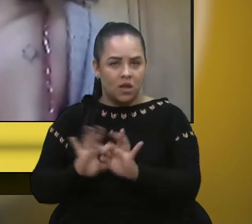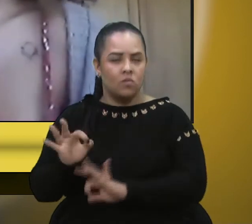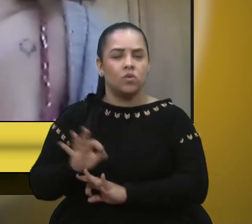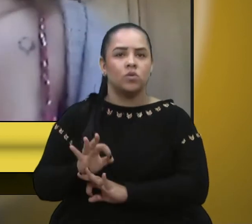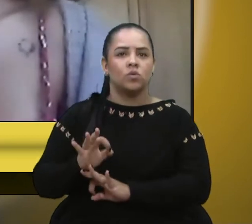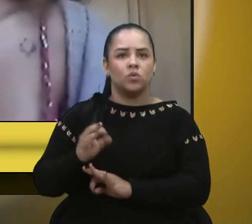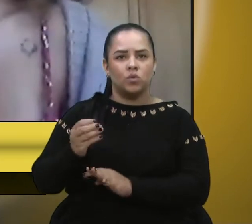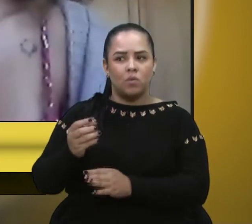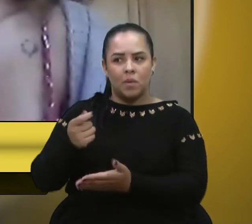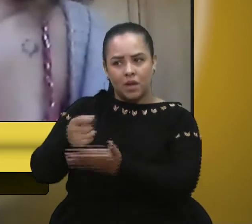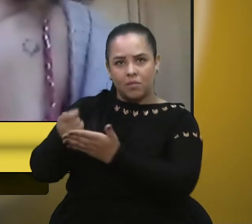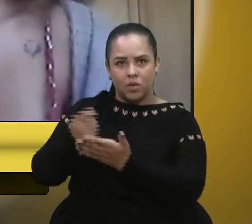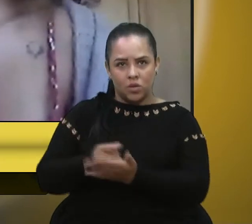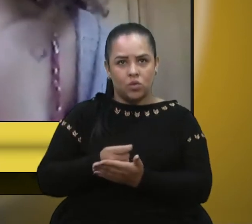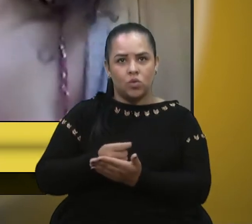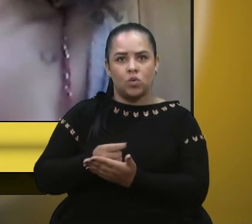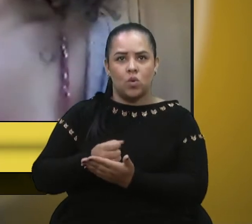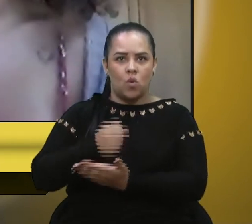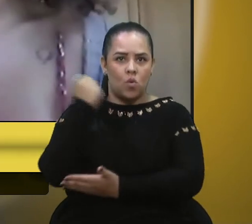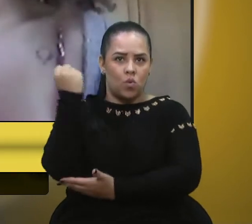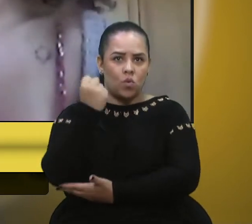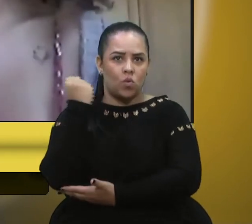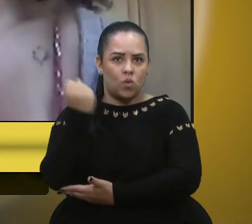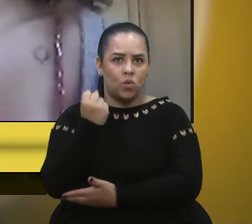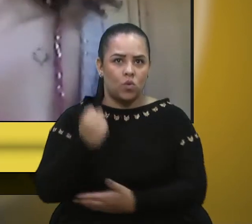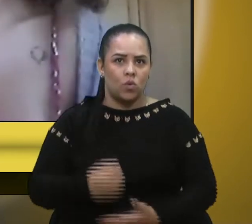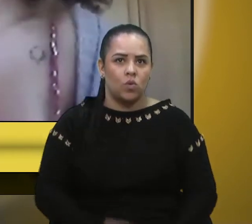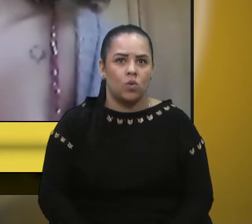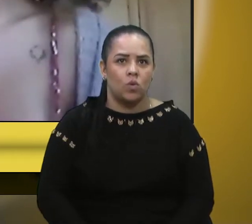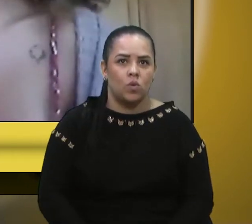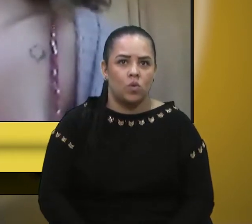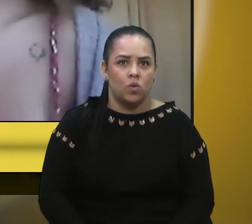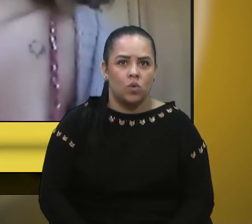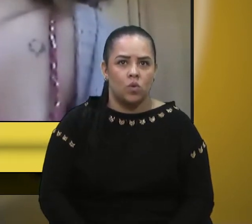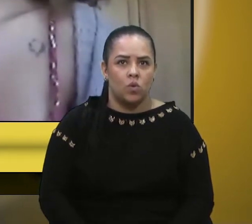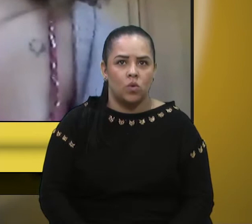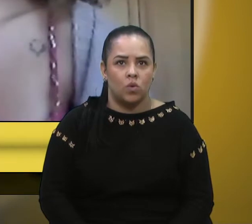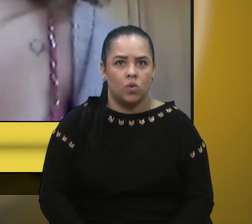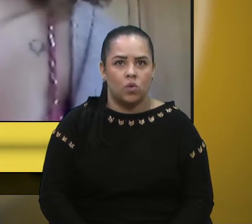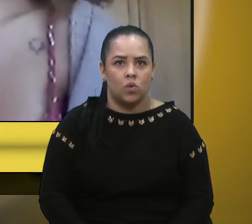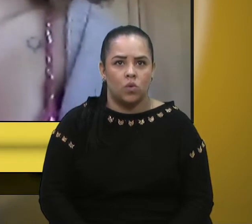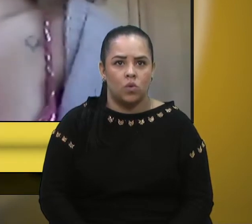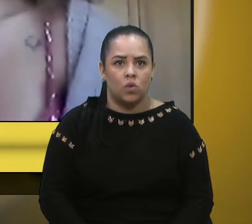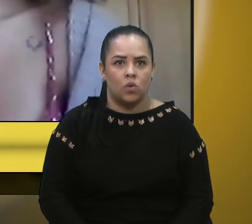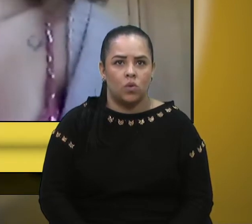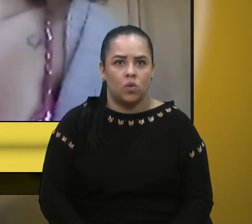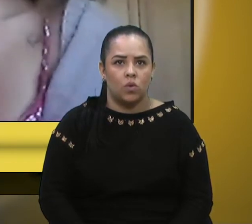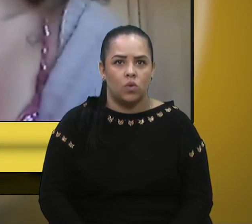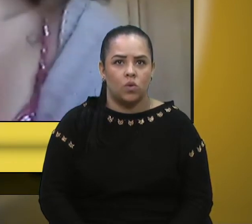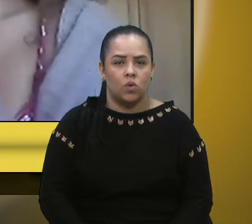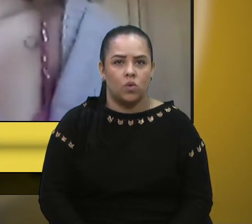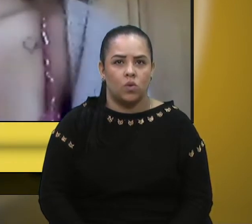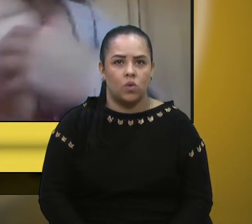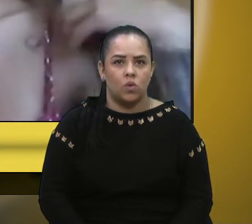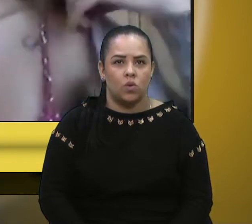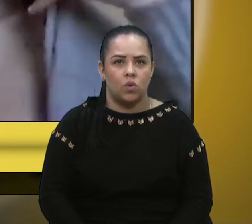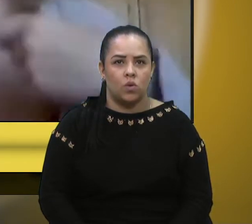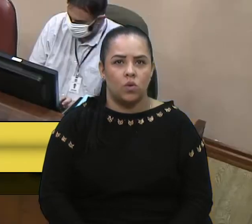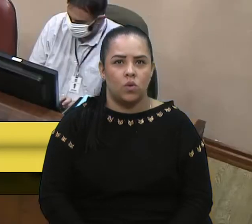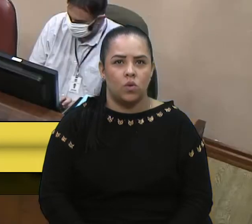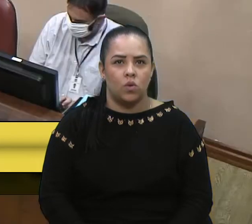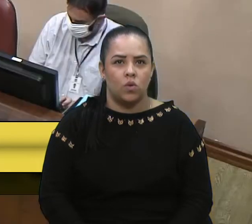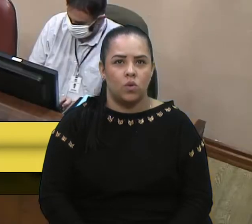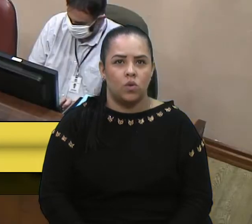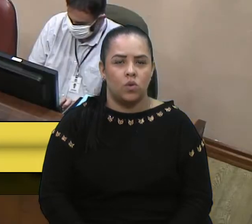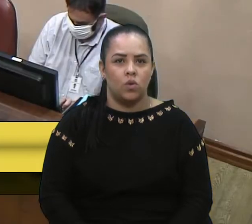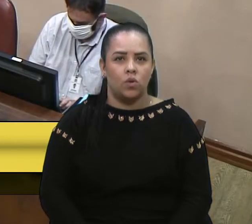emergencial, só para... Questão de ordem, em declaração de Lida Abacá do PT, solicitada pela